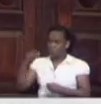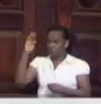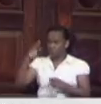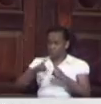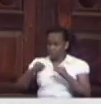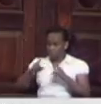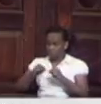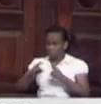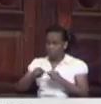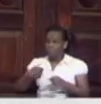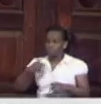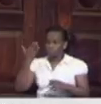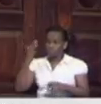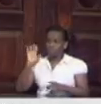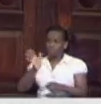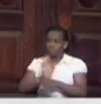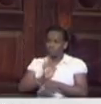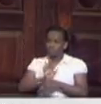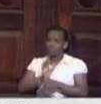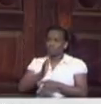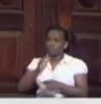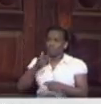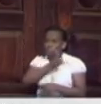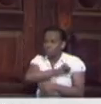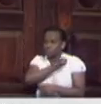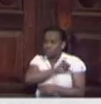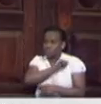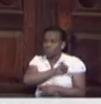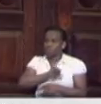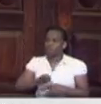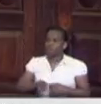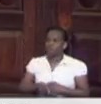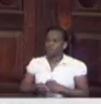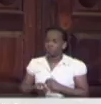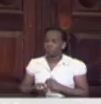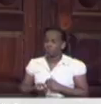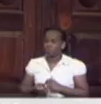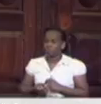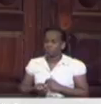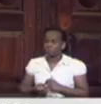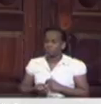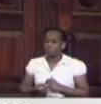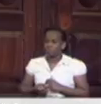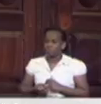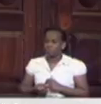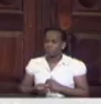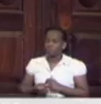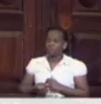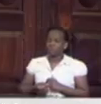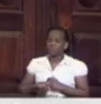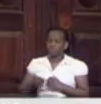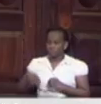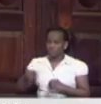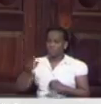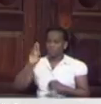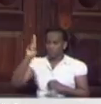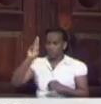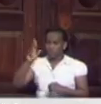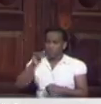Janeiro. é devedor do Rio de